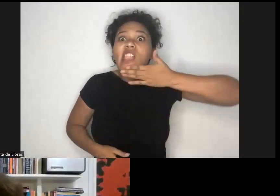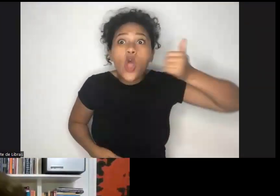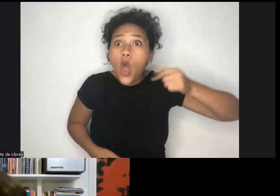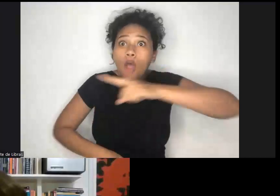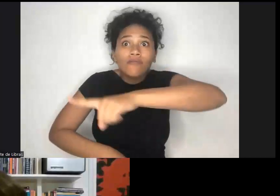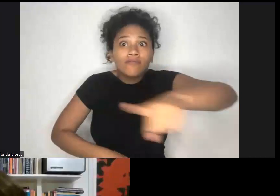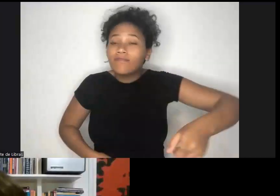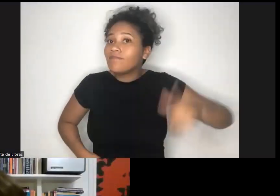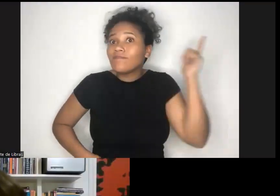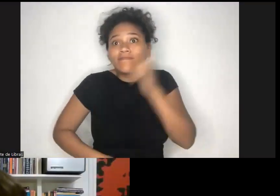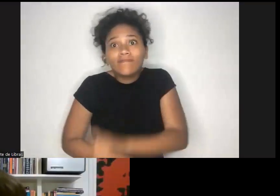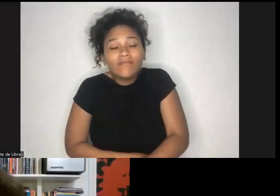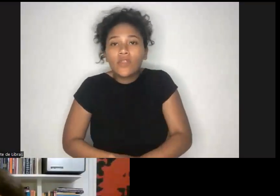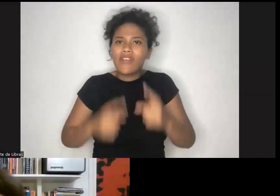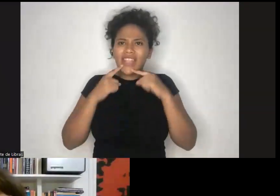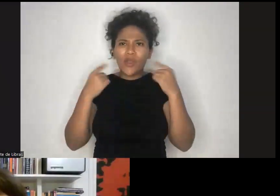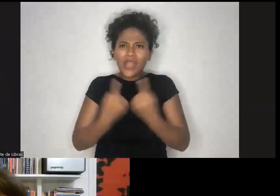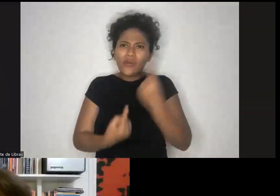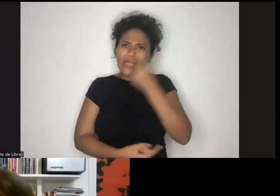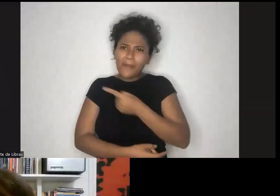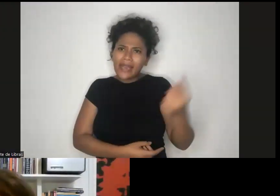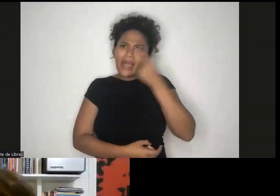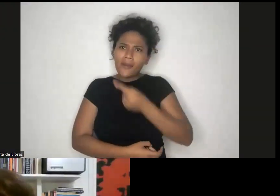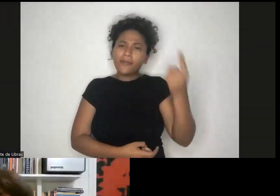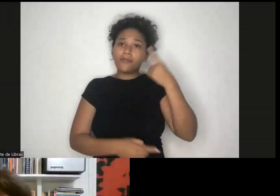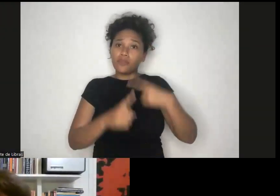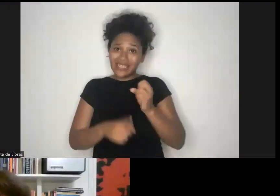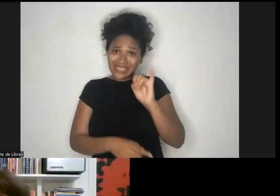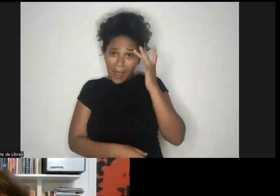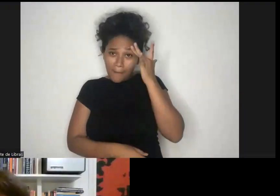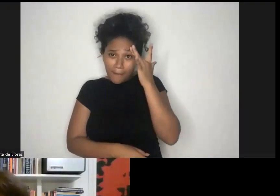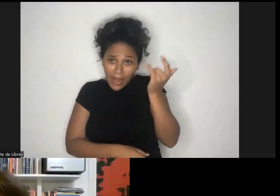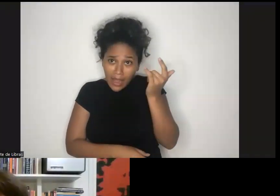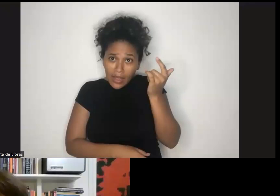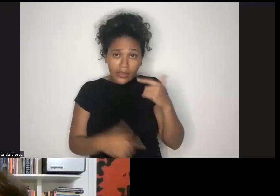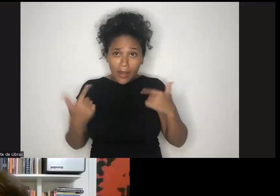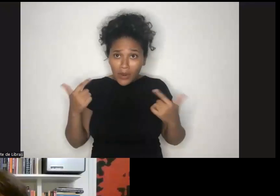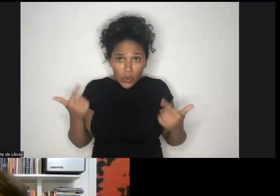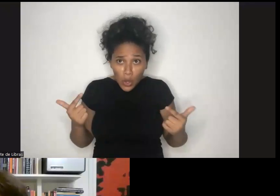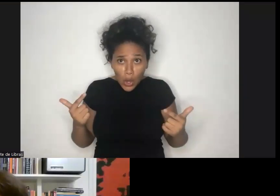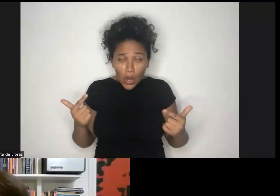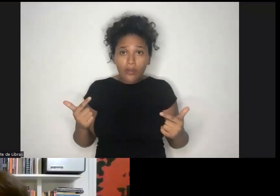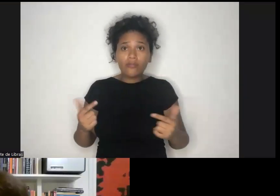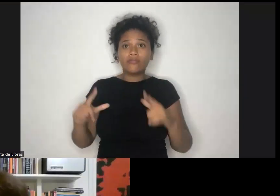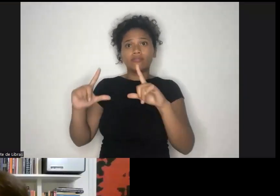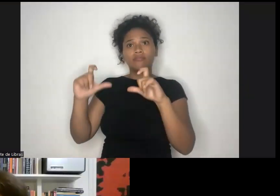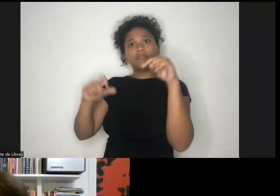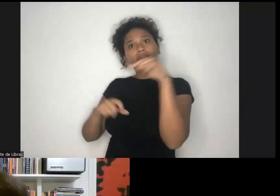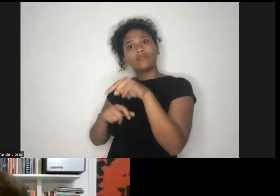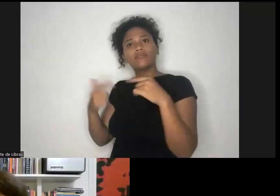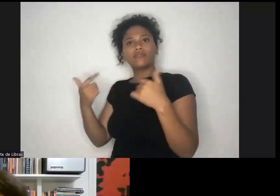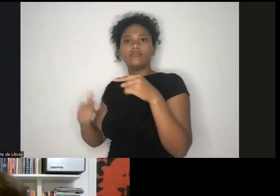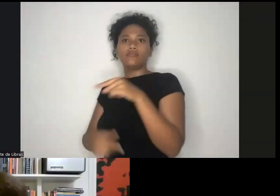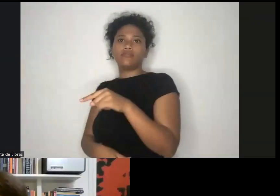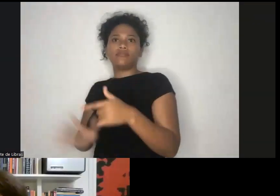possam fazer eu faço reunião semanal porque se amanhã todo mundo sem trabalho você vai pegar a foto desse trabalho para